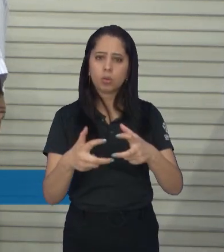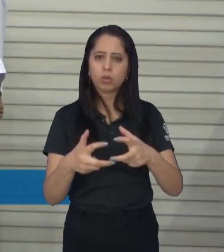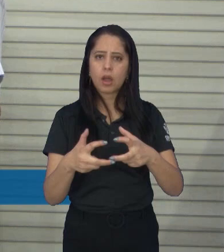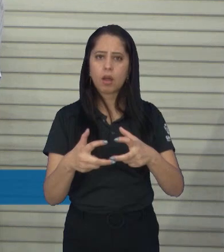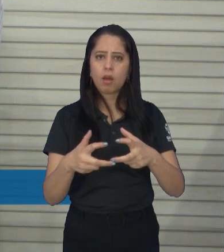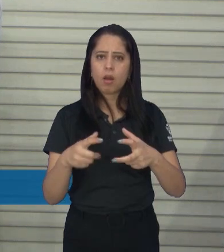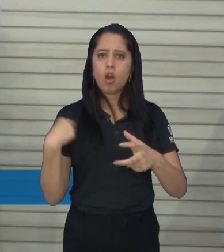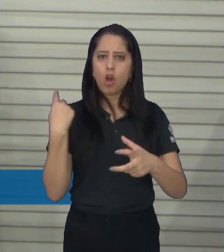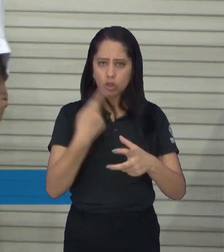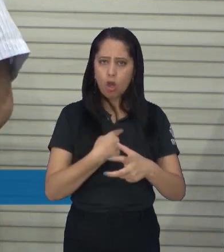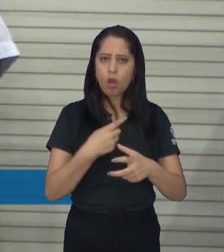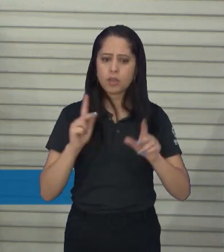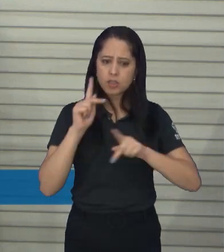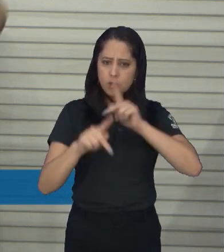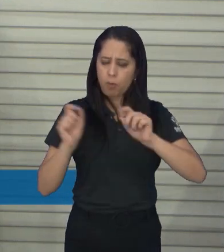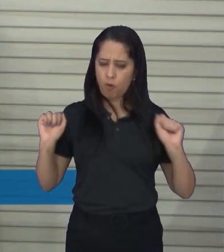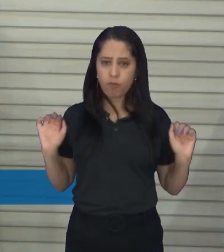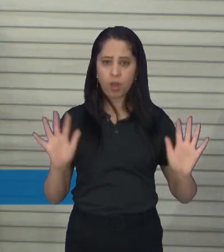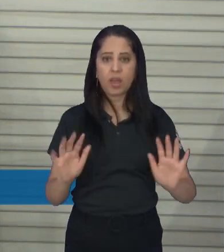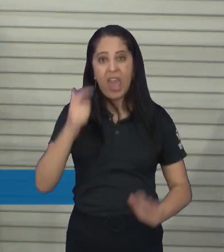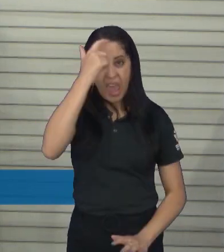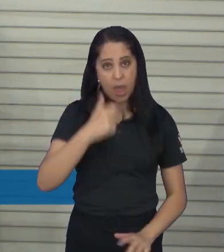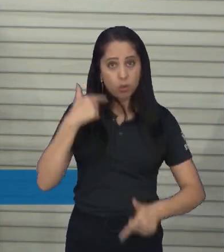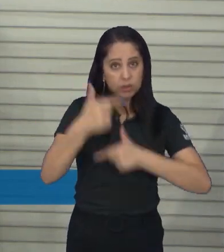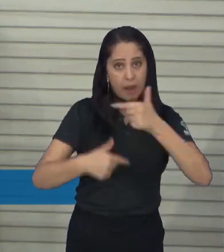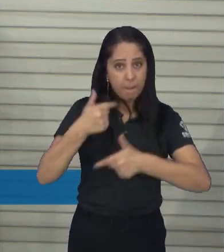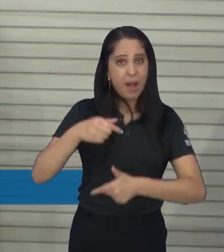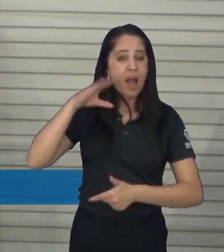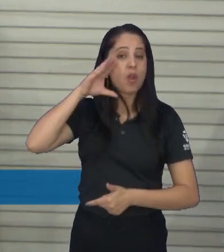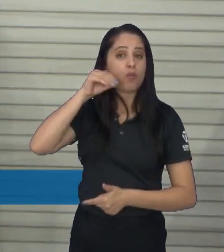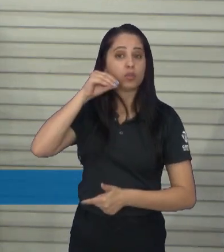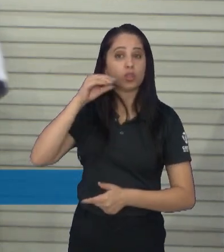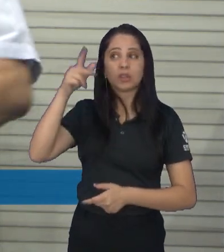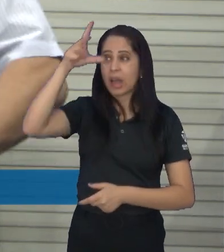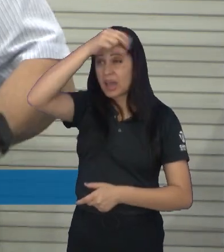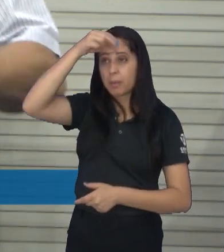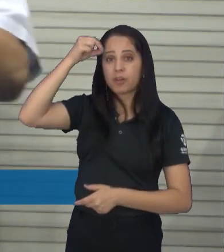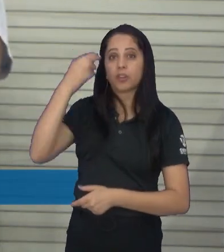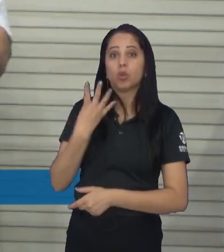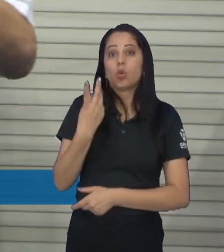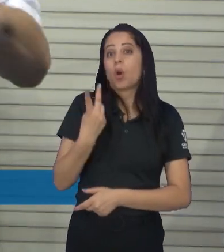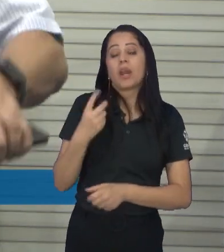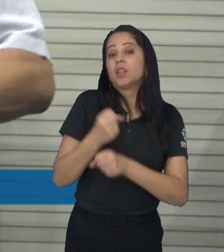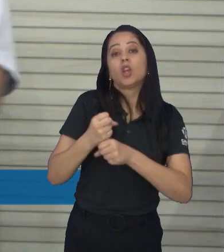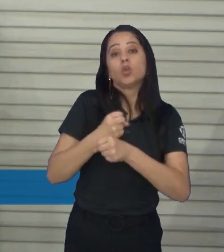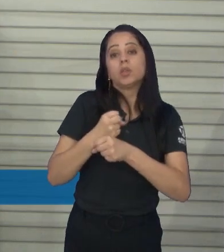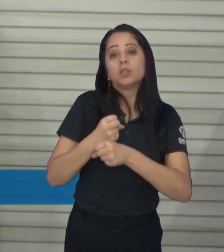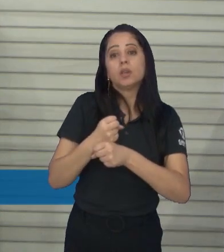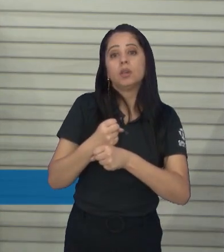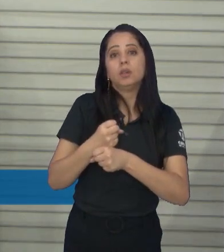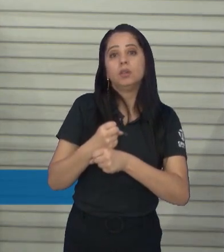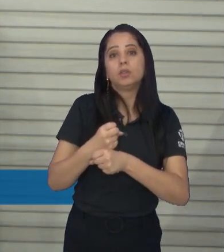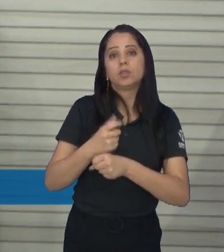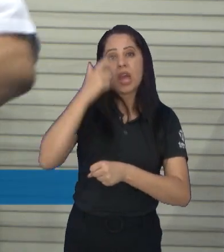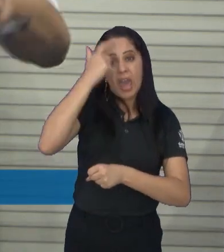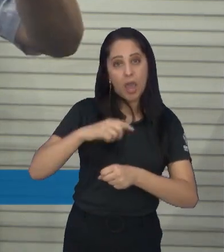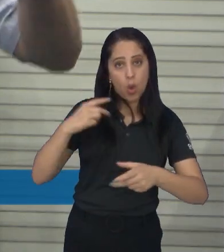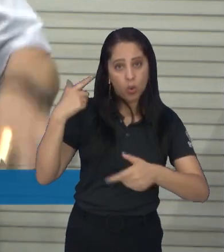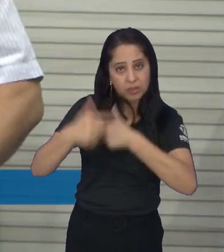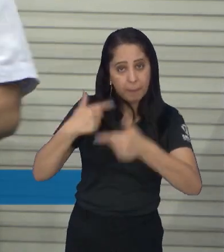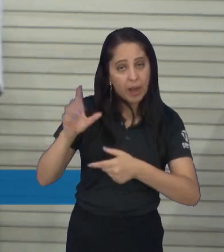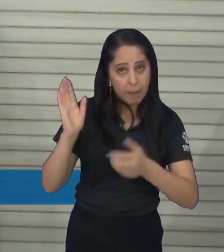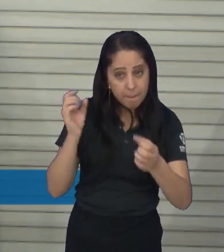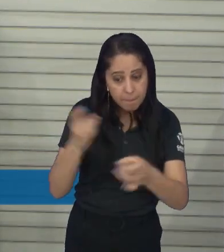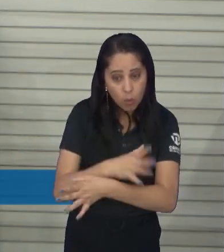tem que ser ouvido eu sou funcionário Prefeitura 42 anos mas eu bati meu cartão eu tô aqui fazendo meu papel cidadão cobrador essa cidade que